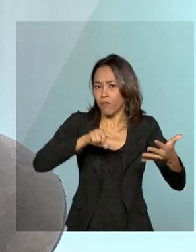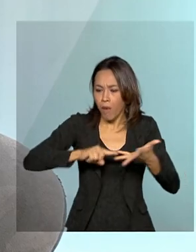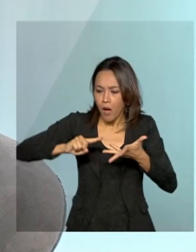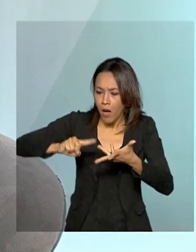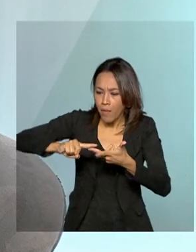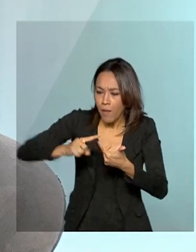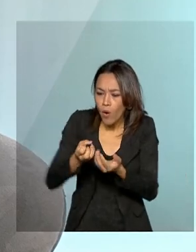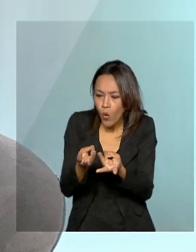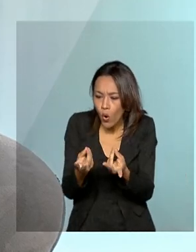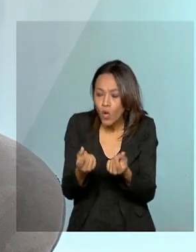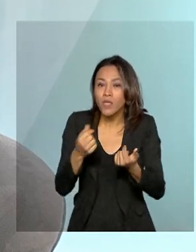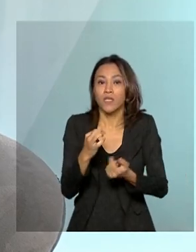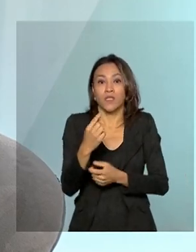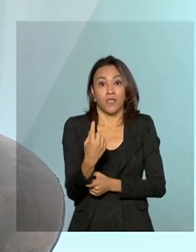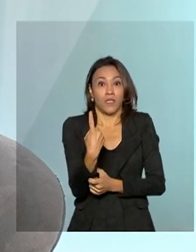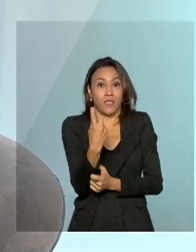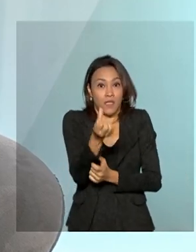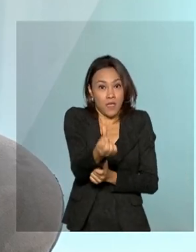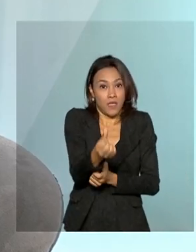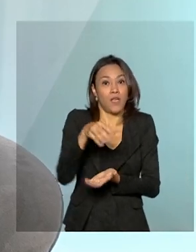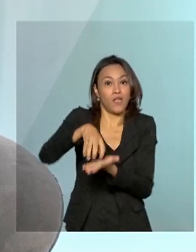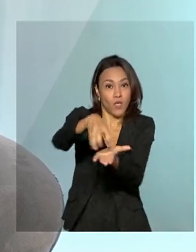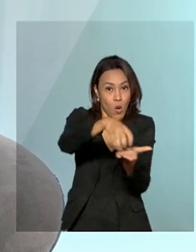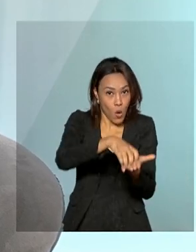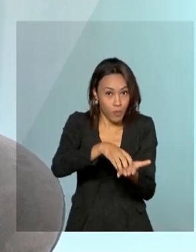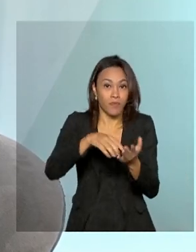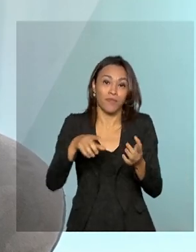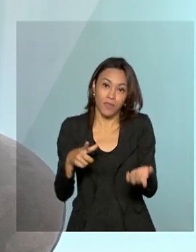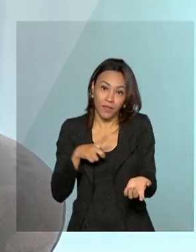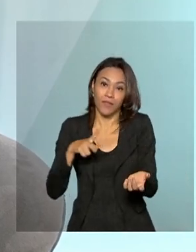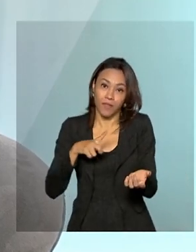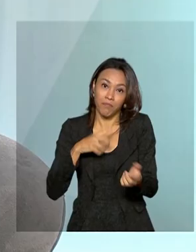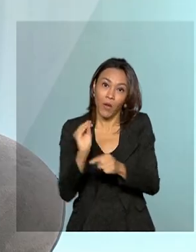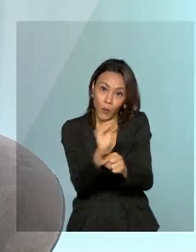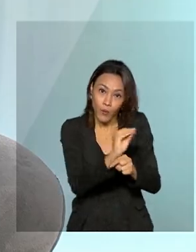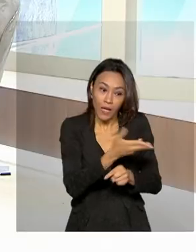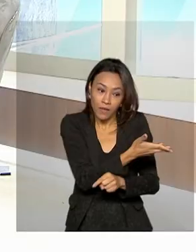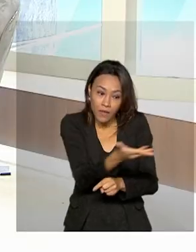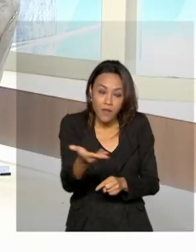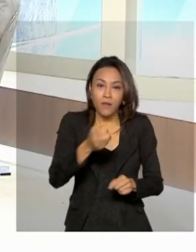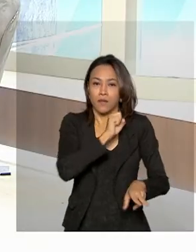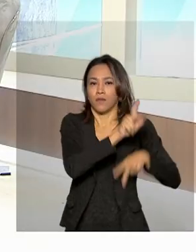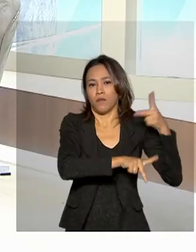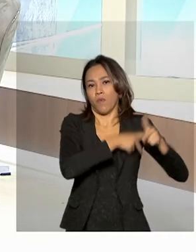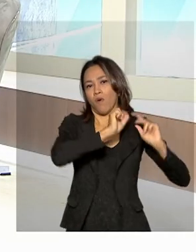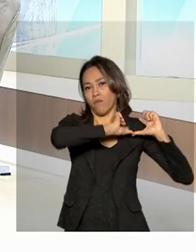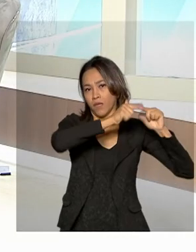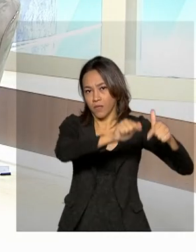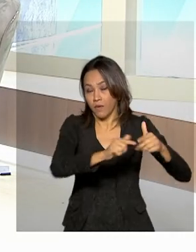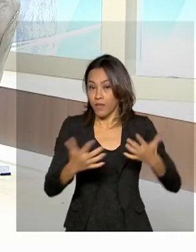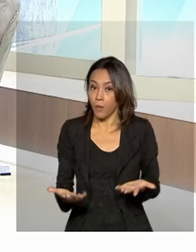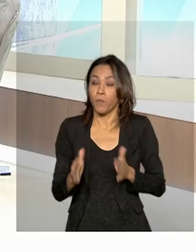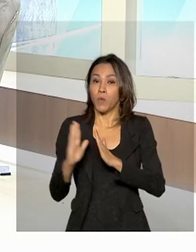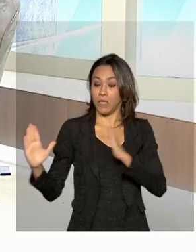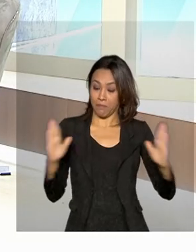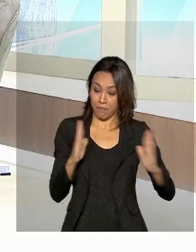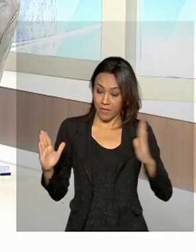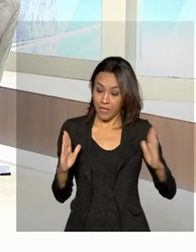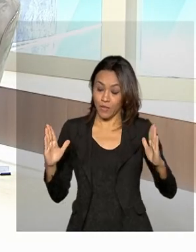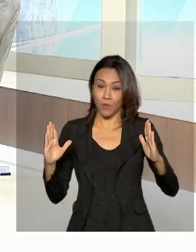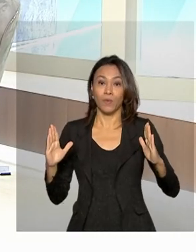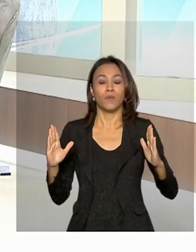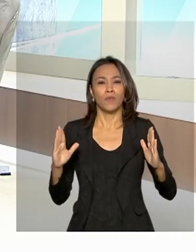incluindo a CONAB, que vieram para cuidar dos povos tradicionais. Então, o tempo de pandemia nos fez fazer